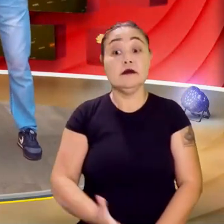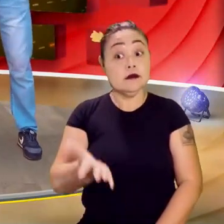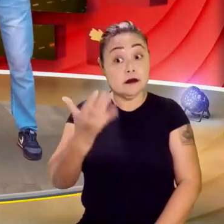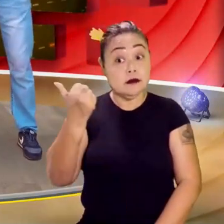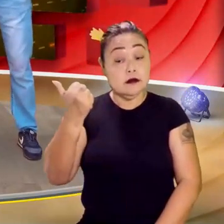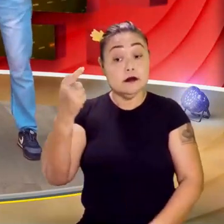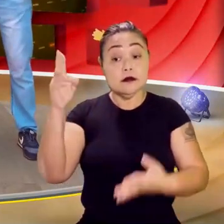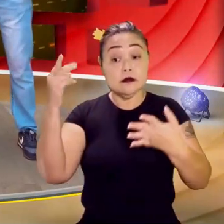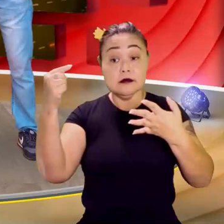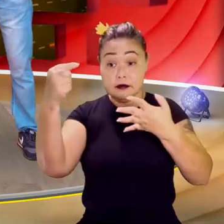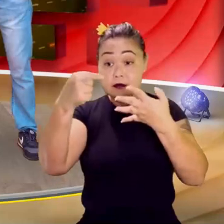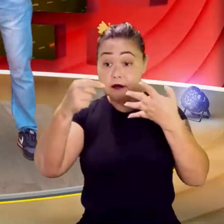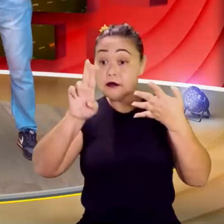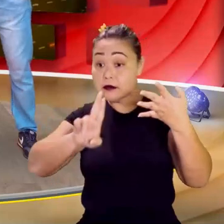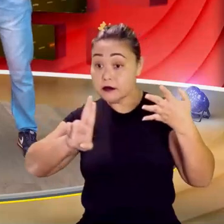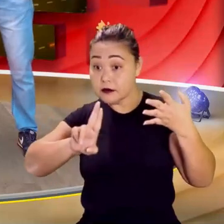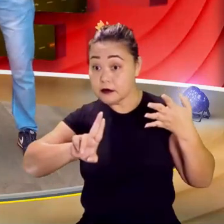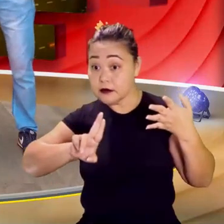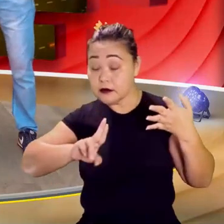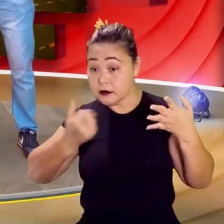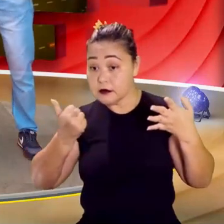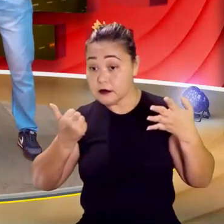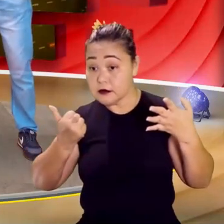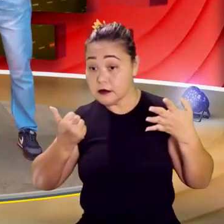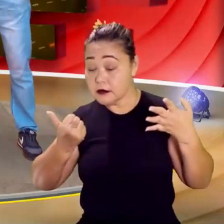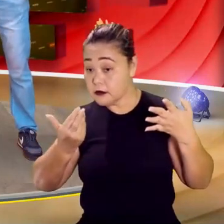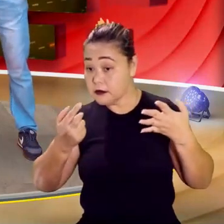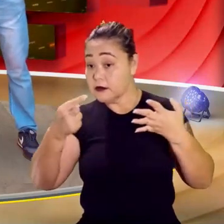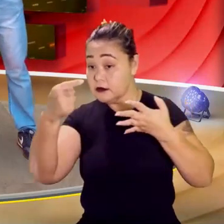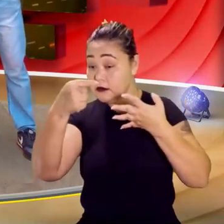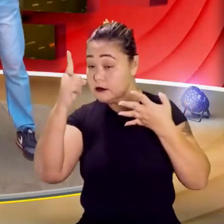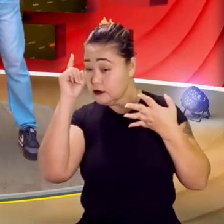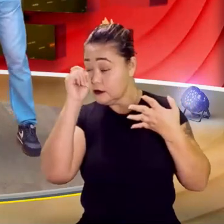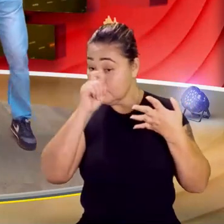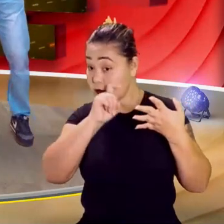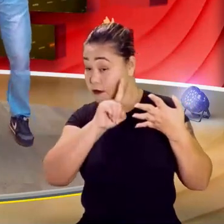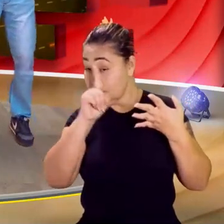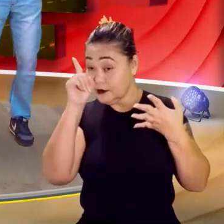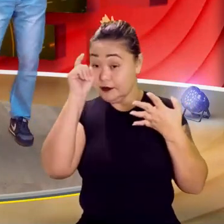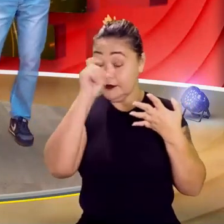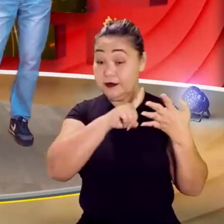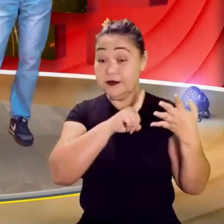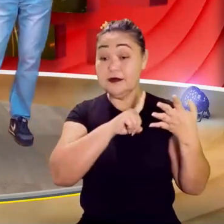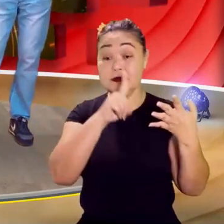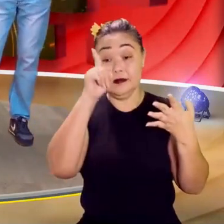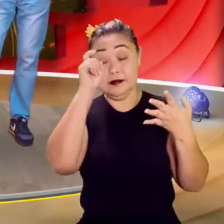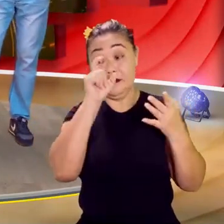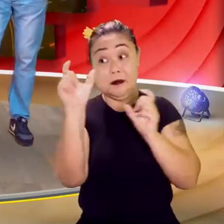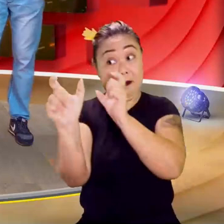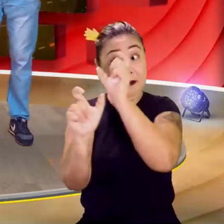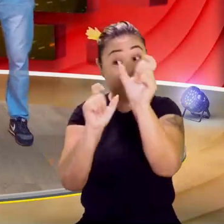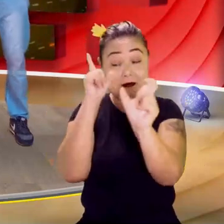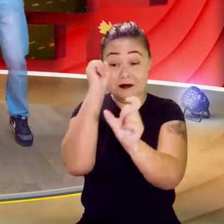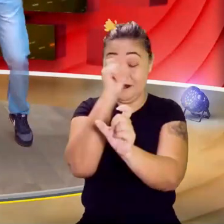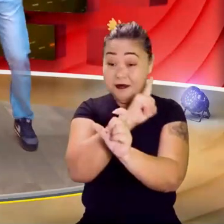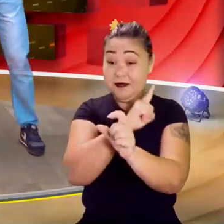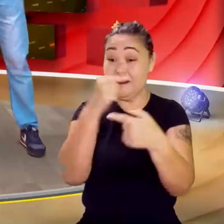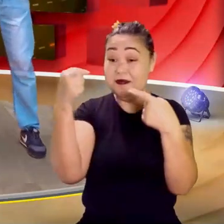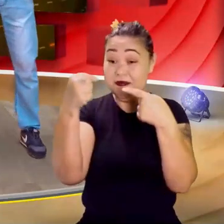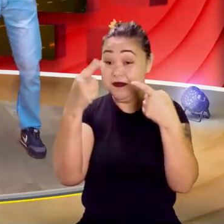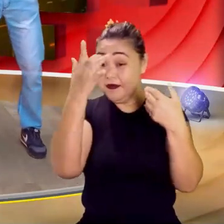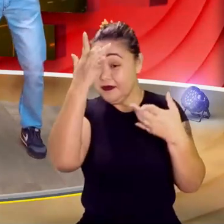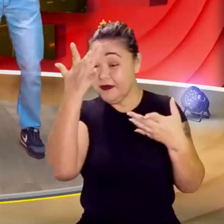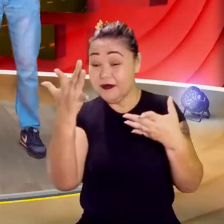Vamos aplicar propriedades aí também? Vamos. Propriedades difíceis. Propriedades difíceis. Palavras difíceis de serem ditas.